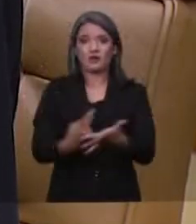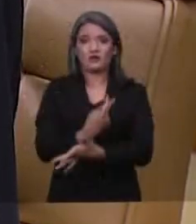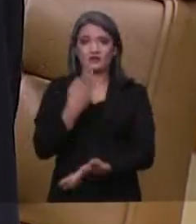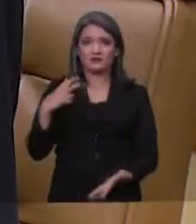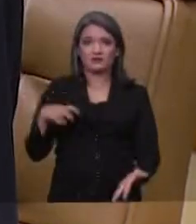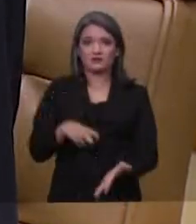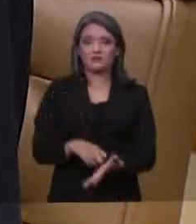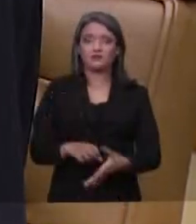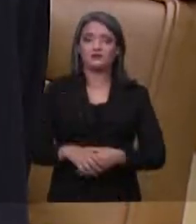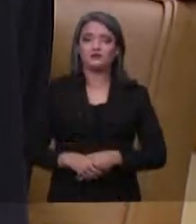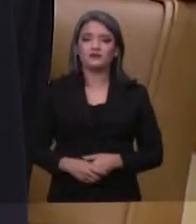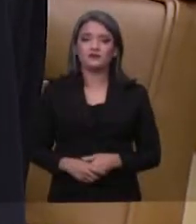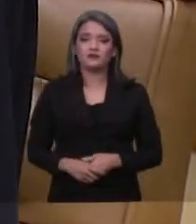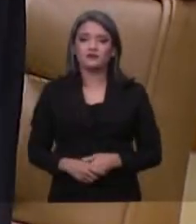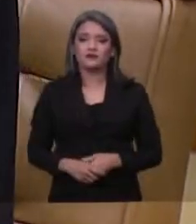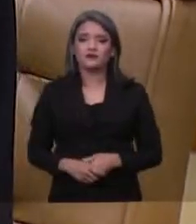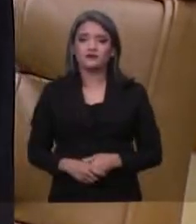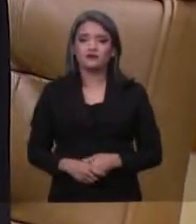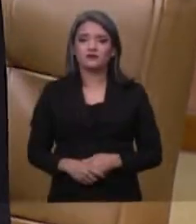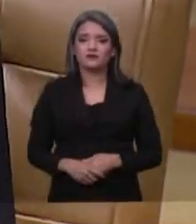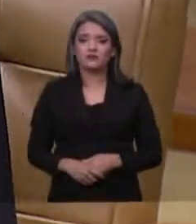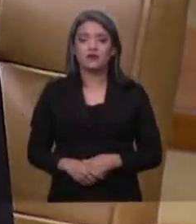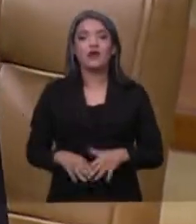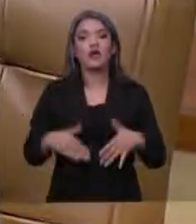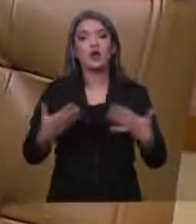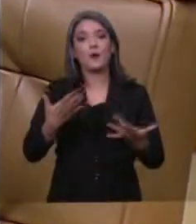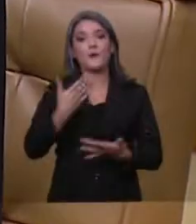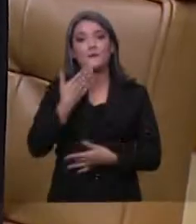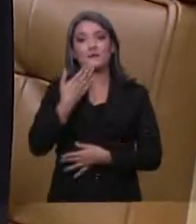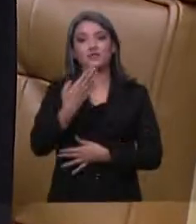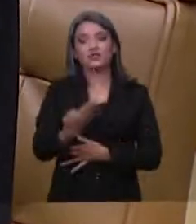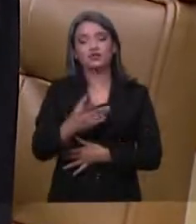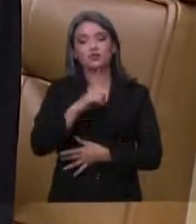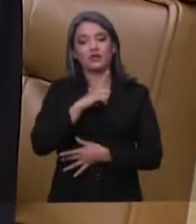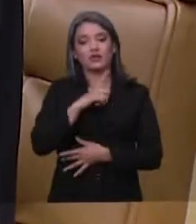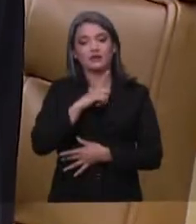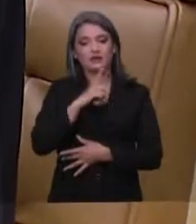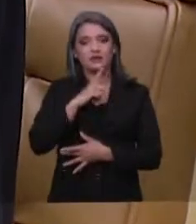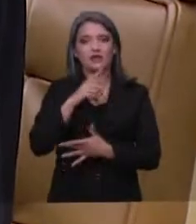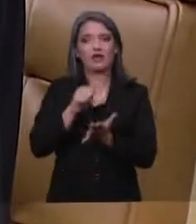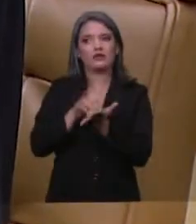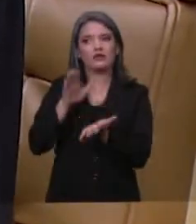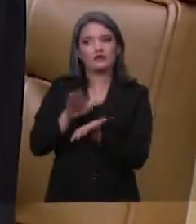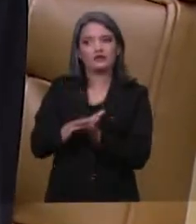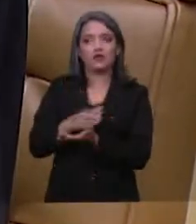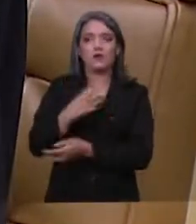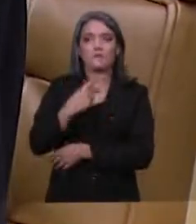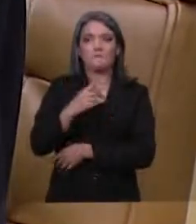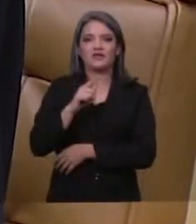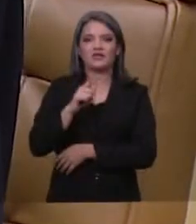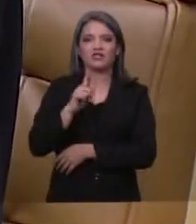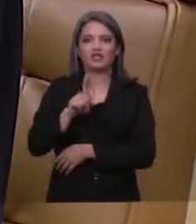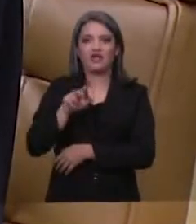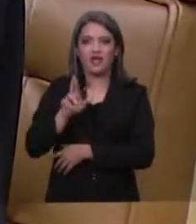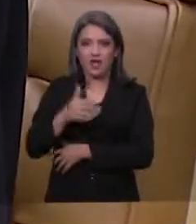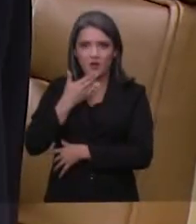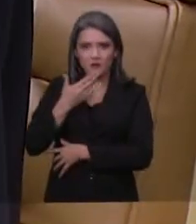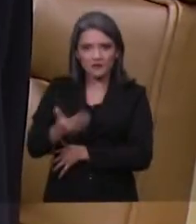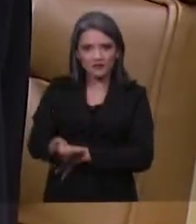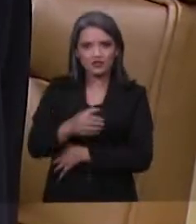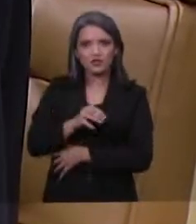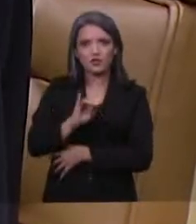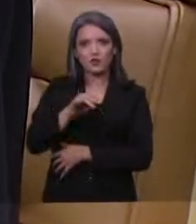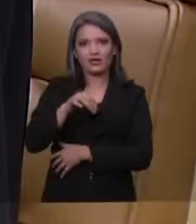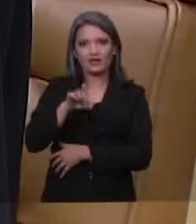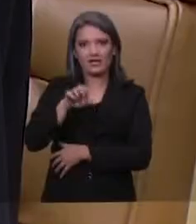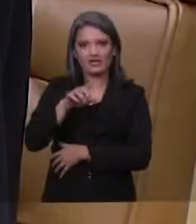combinada. Em relação ao pedido de indenização mínima formulado pela PGR na denúncia, nos termos do artigo